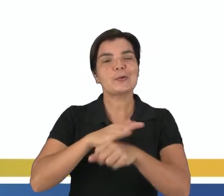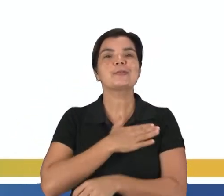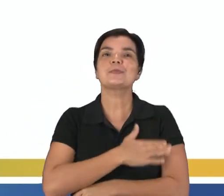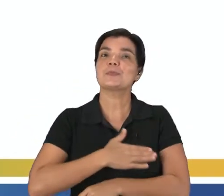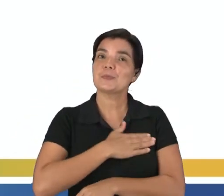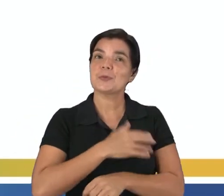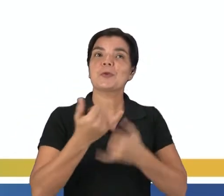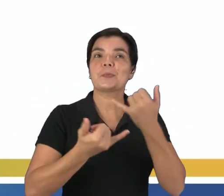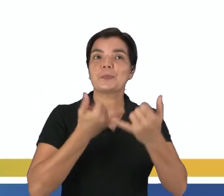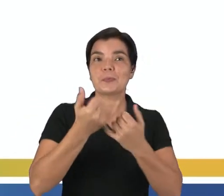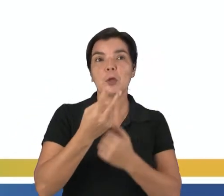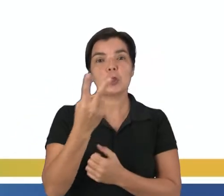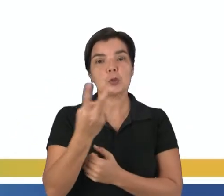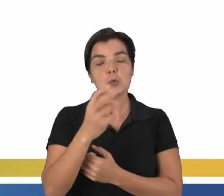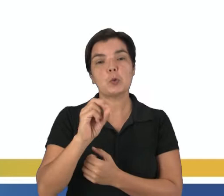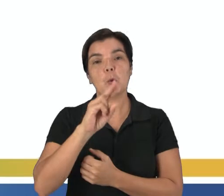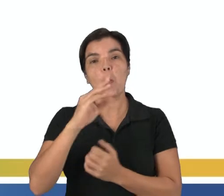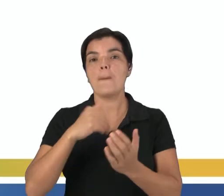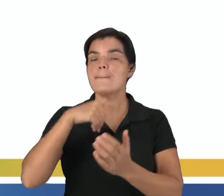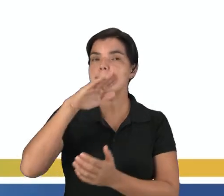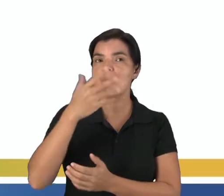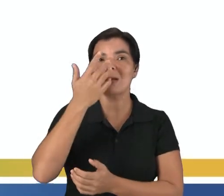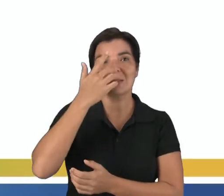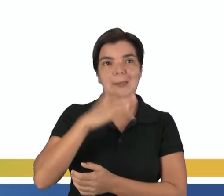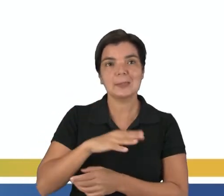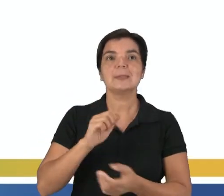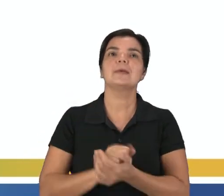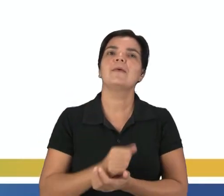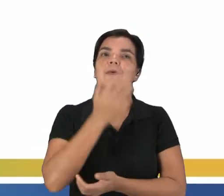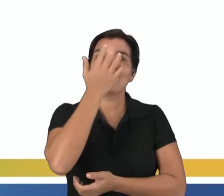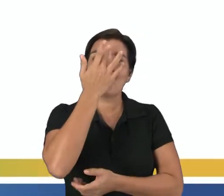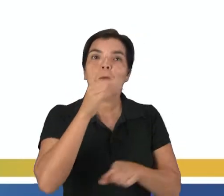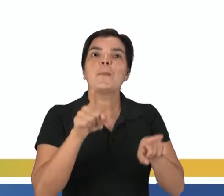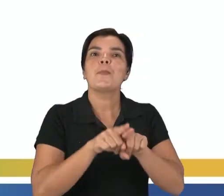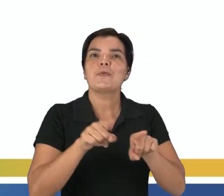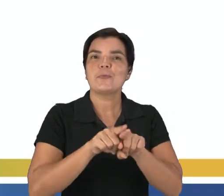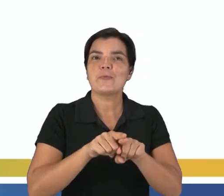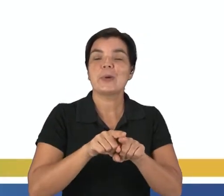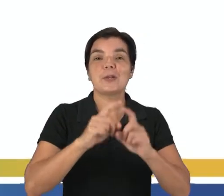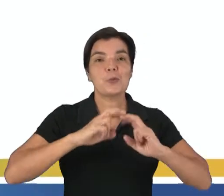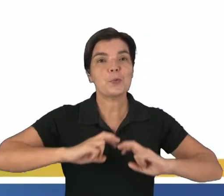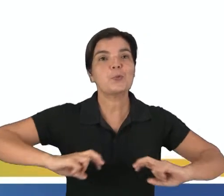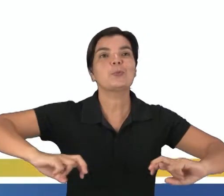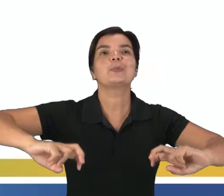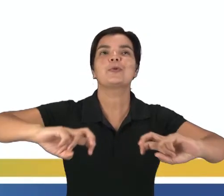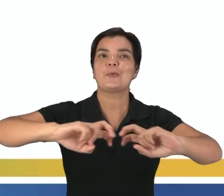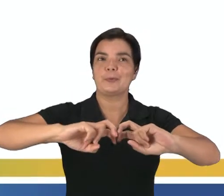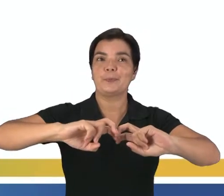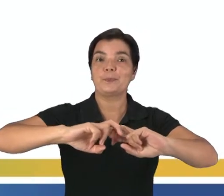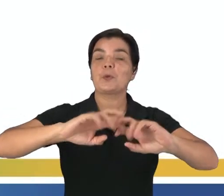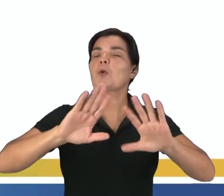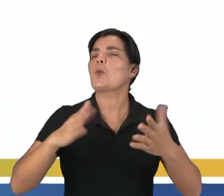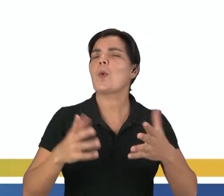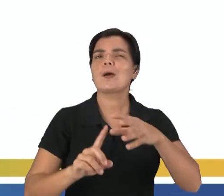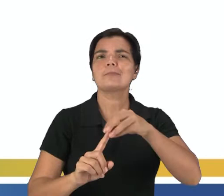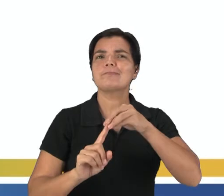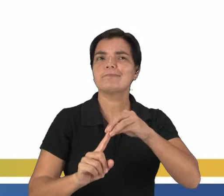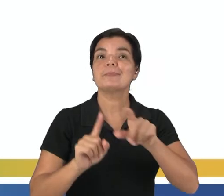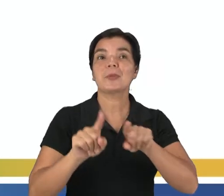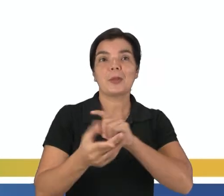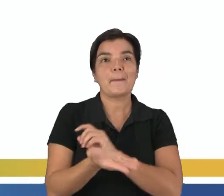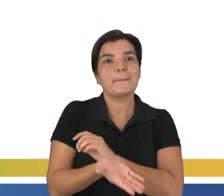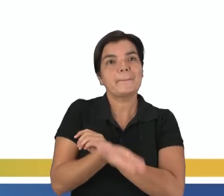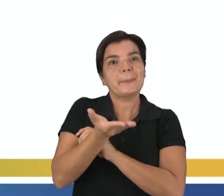diversão e pode ser brincado entre 2 ou mais crianças, né? Para facilitar, ele pode se formar uma roda, né? O